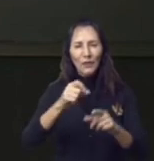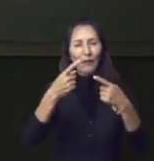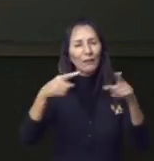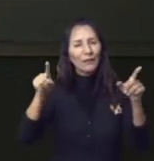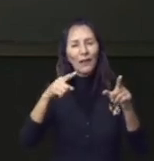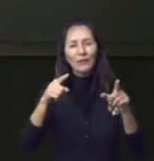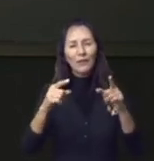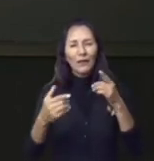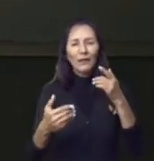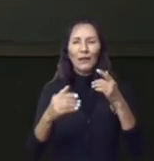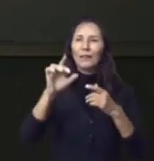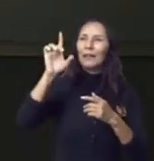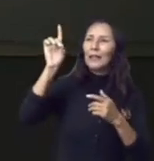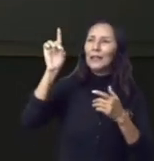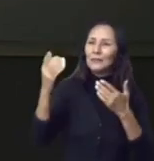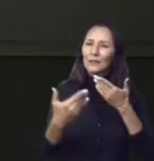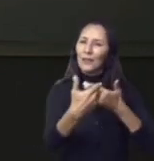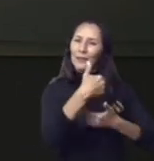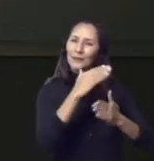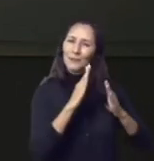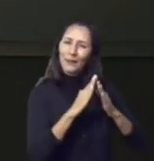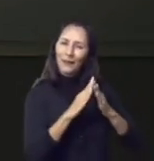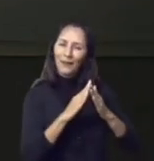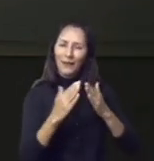casa, entra na minha vida.